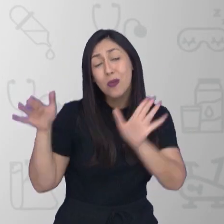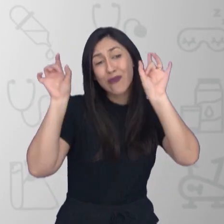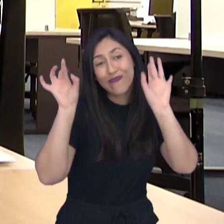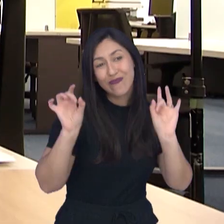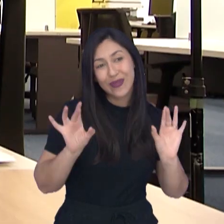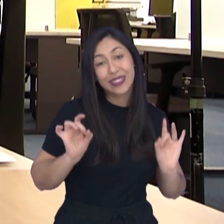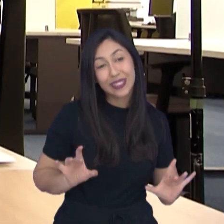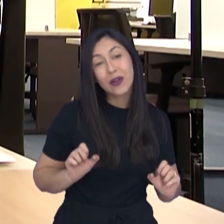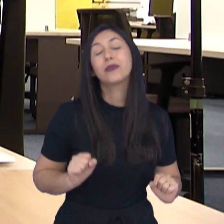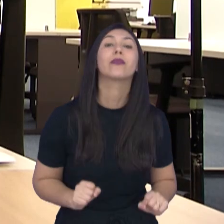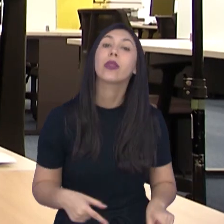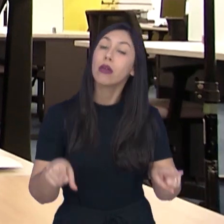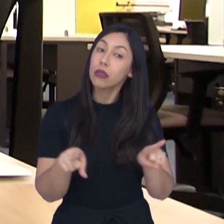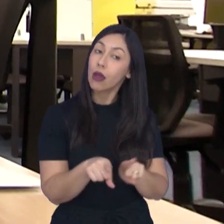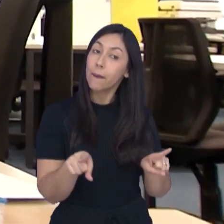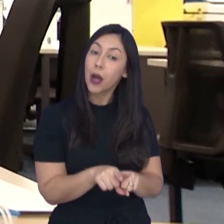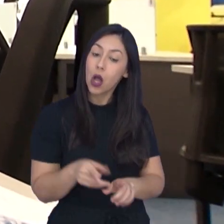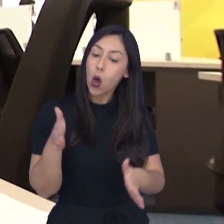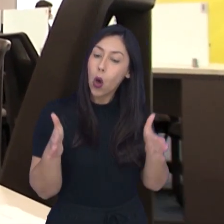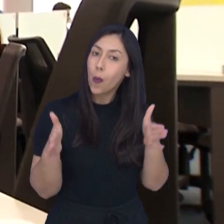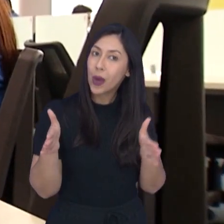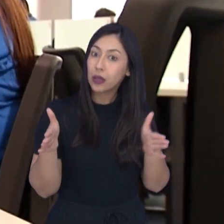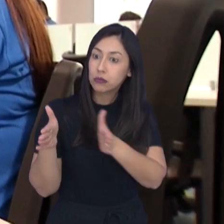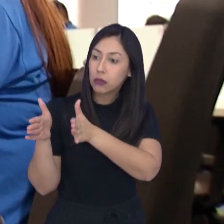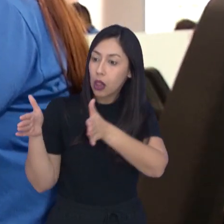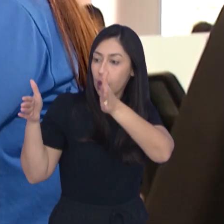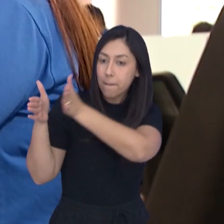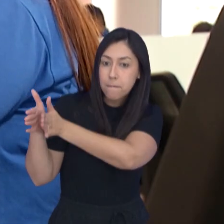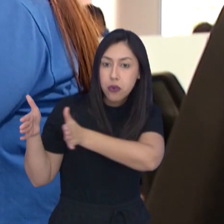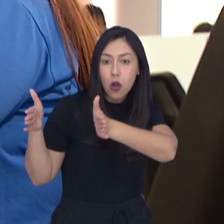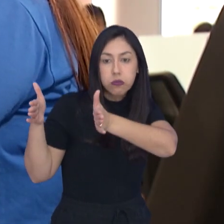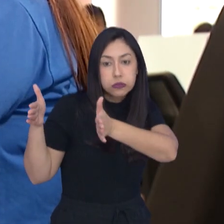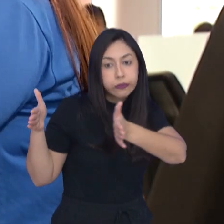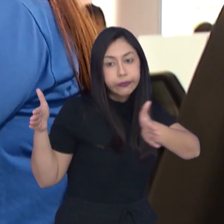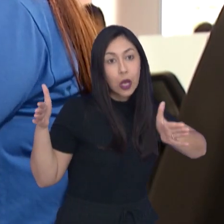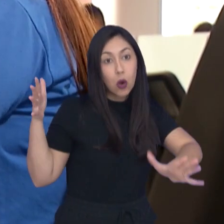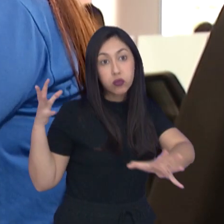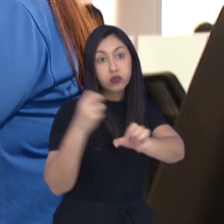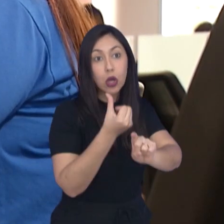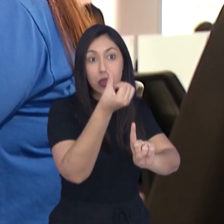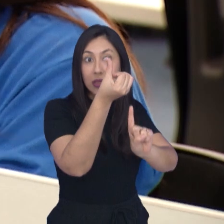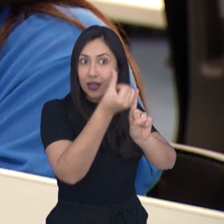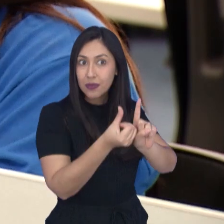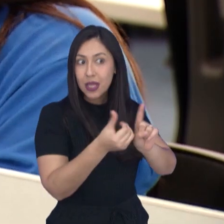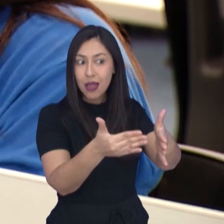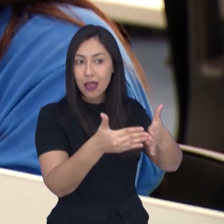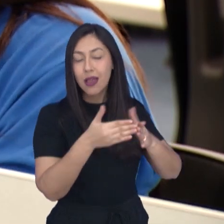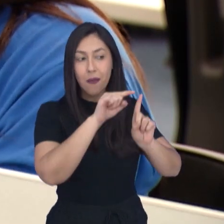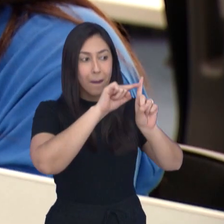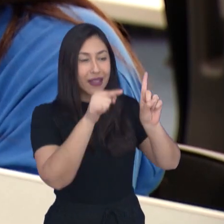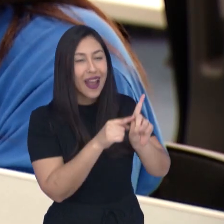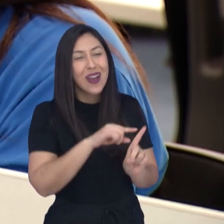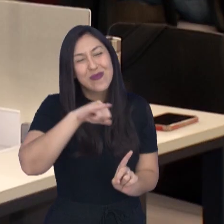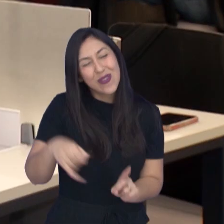gestação. Eu também tive um período longo de licença maternidade, né? Eu pude ter 6 meses de licença, bastante tempo para